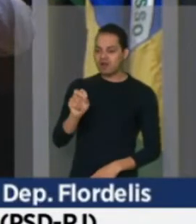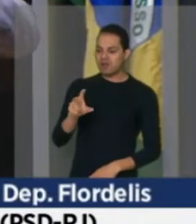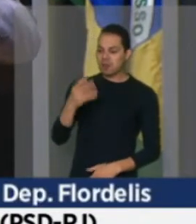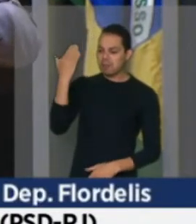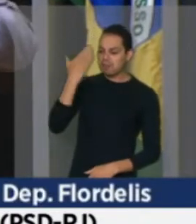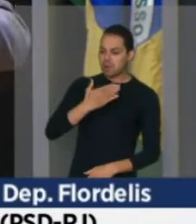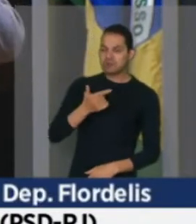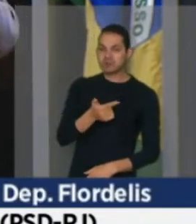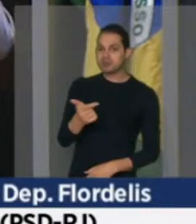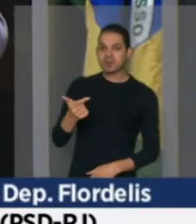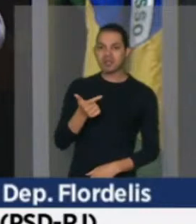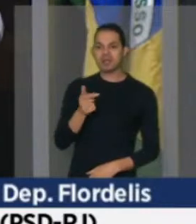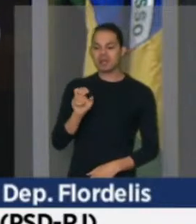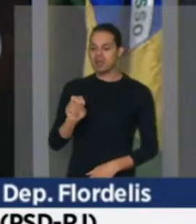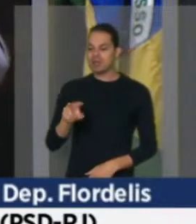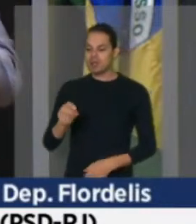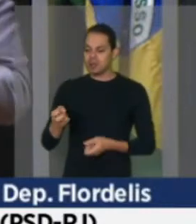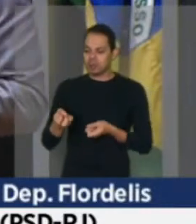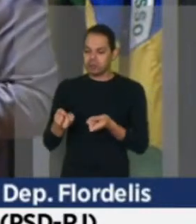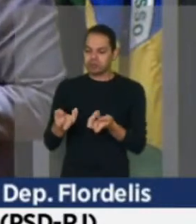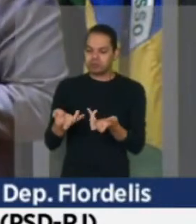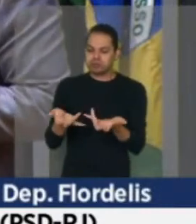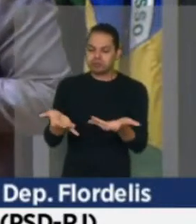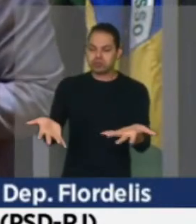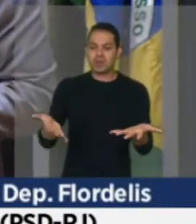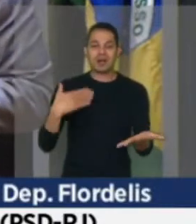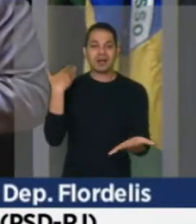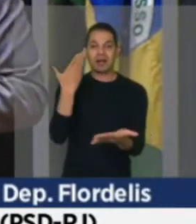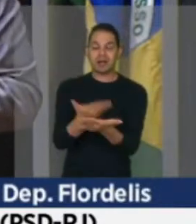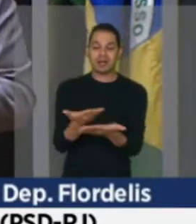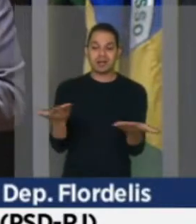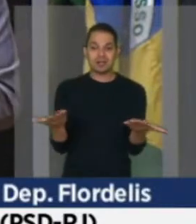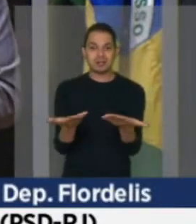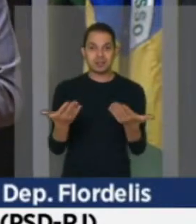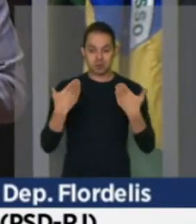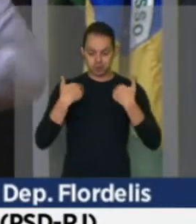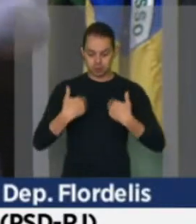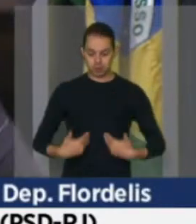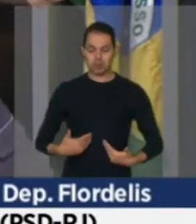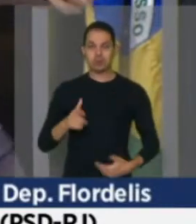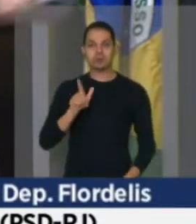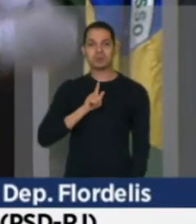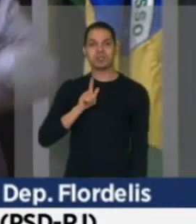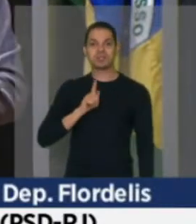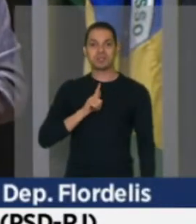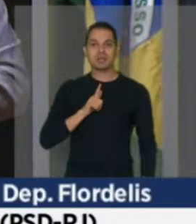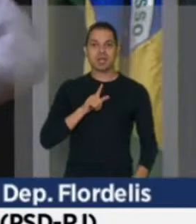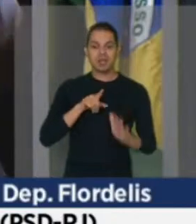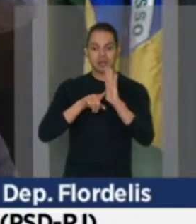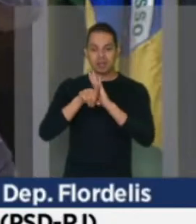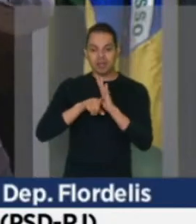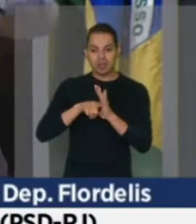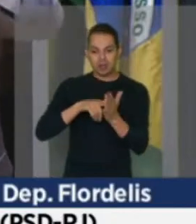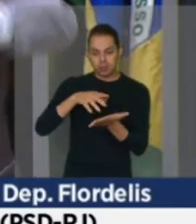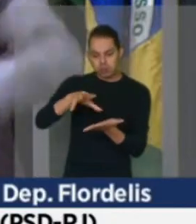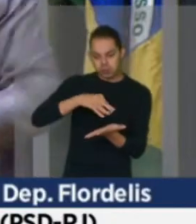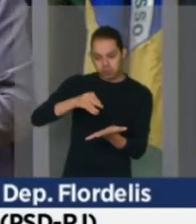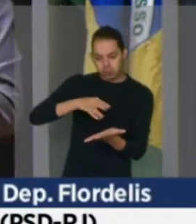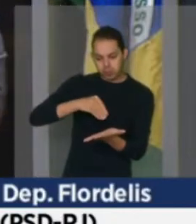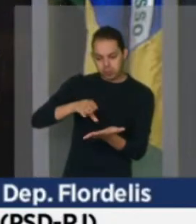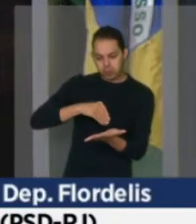Esses envenenamentos, se eles tivessem existido, eles estariam até hoje no corpo. Bastaria fazer uma exumação, mas o Ministério